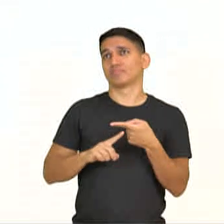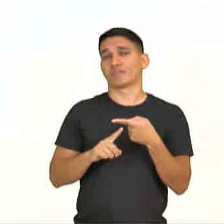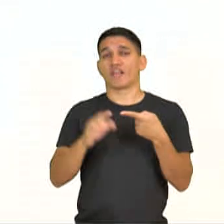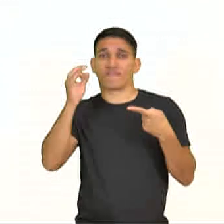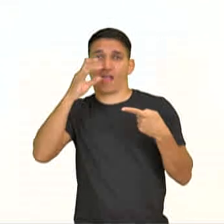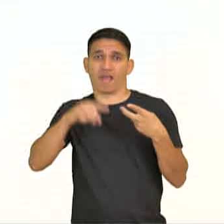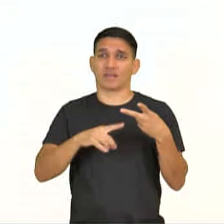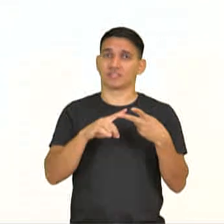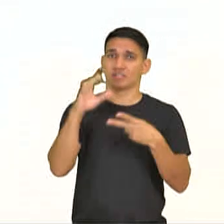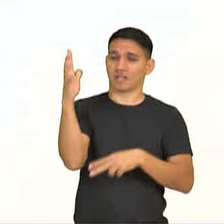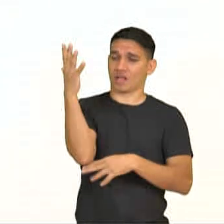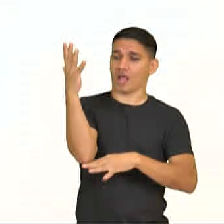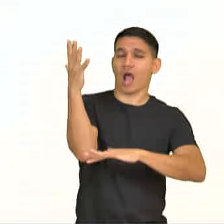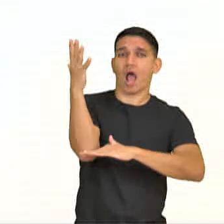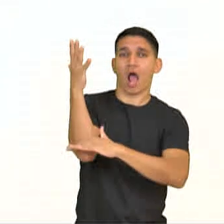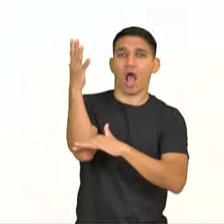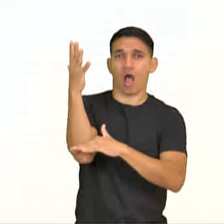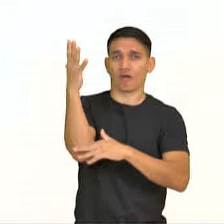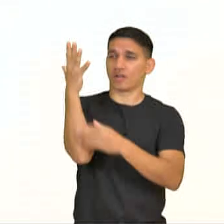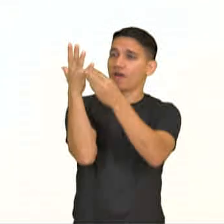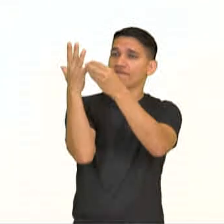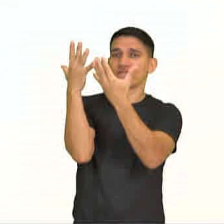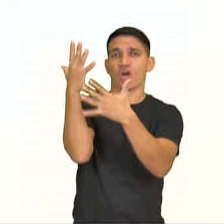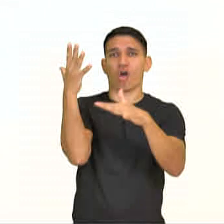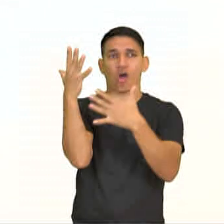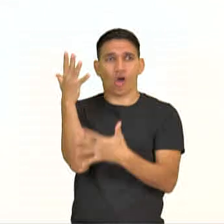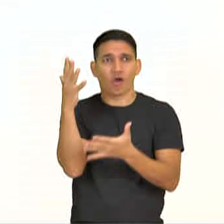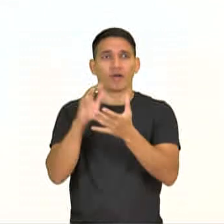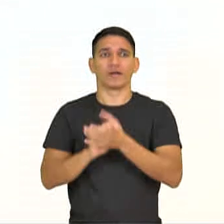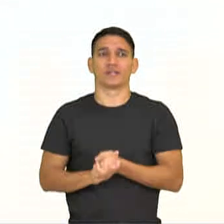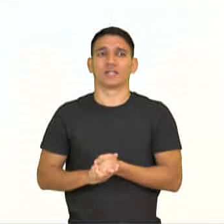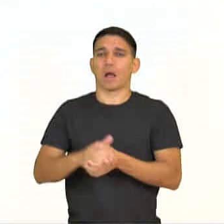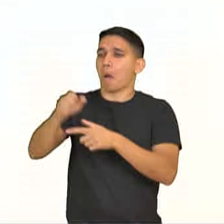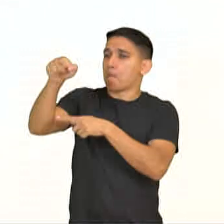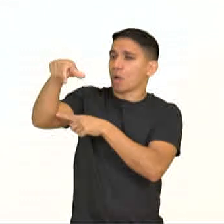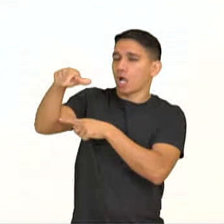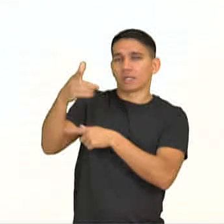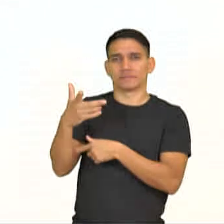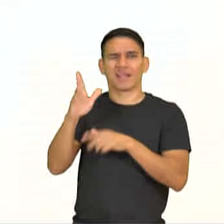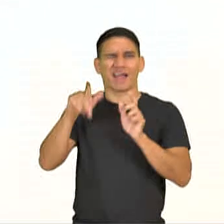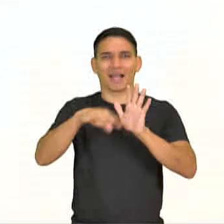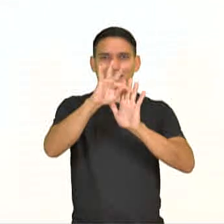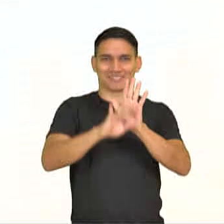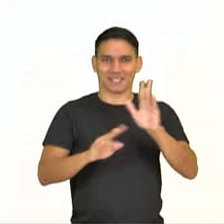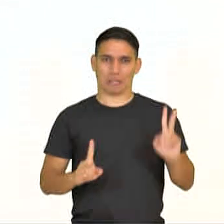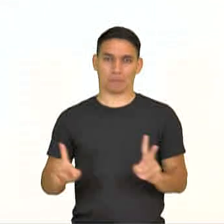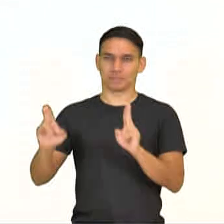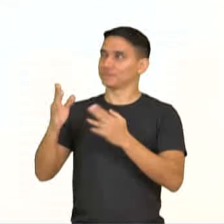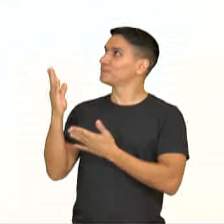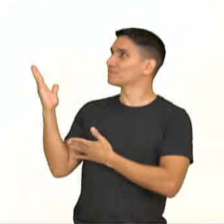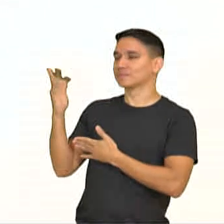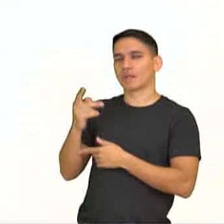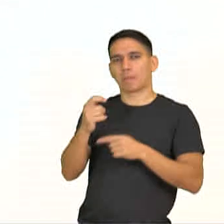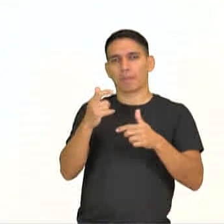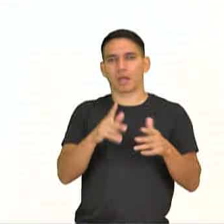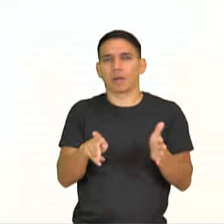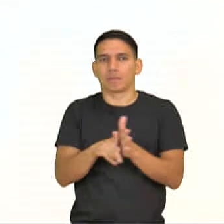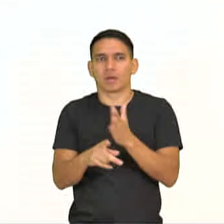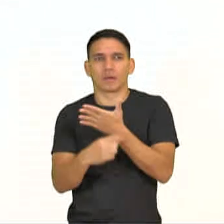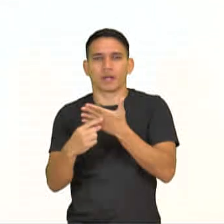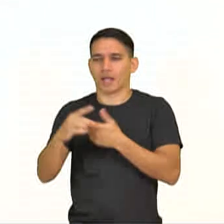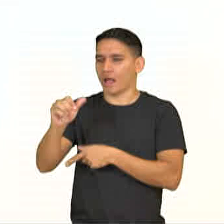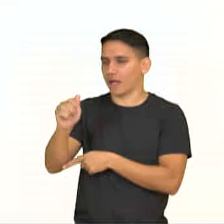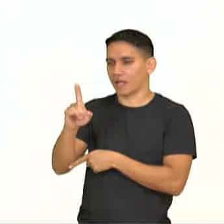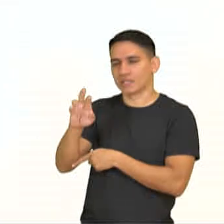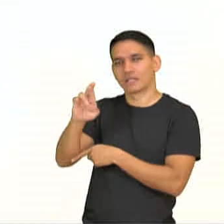folha, gota. Então, é um texto cujo título é Pequeno Dicionário de Palavras ao Vento, da Adriana